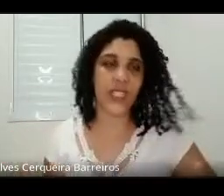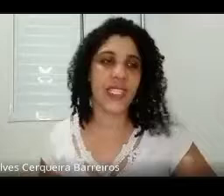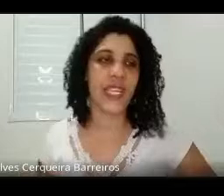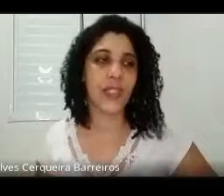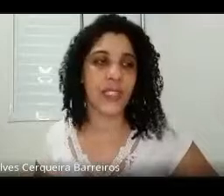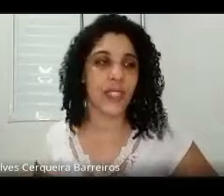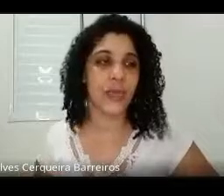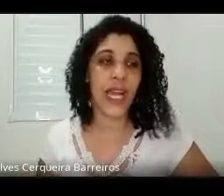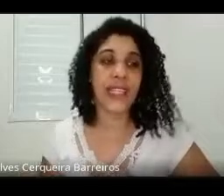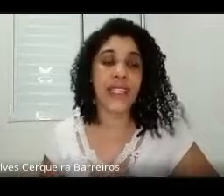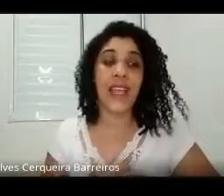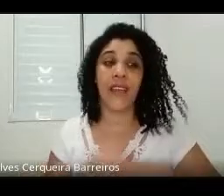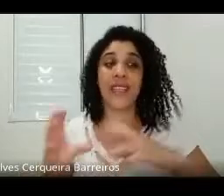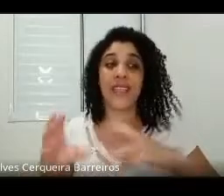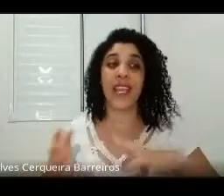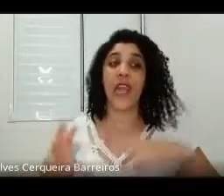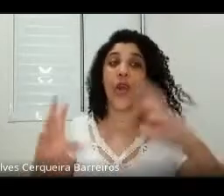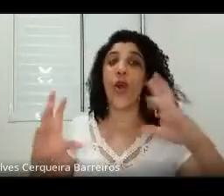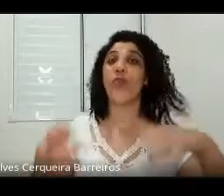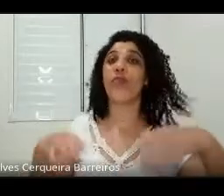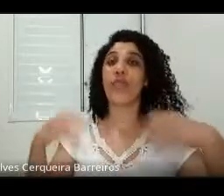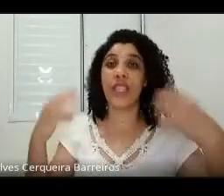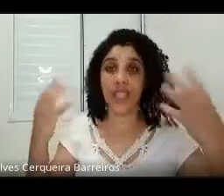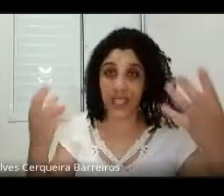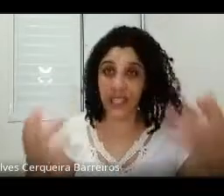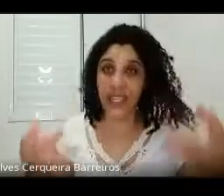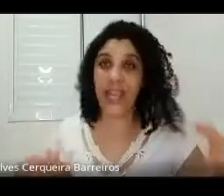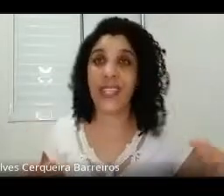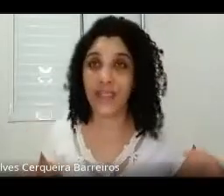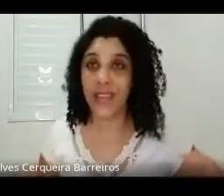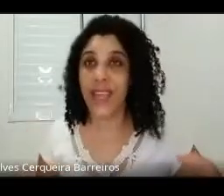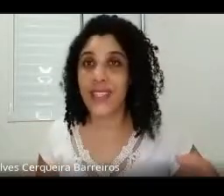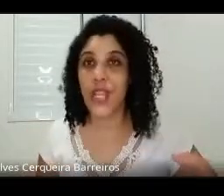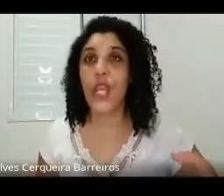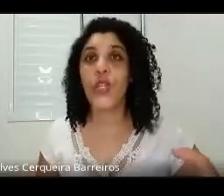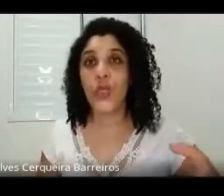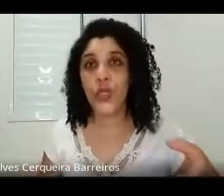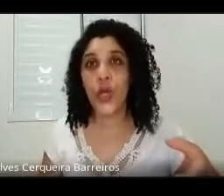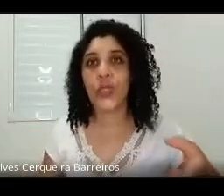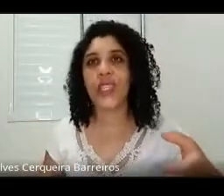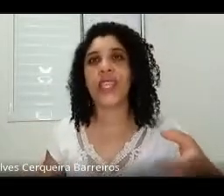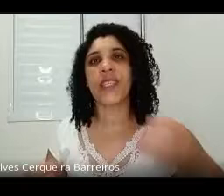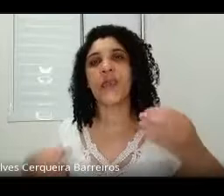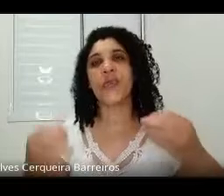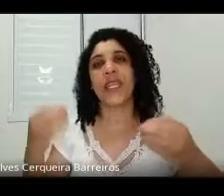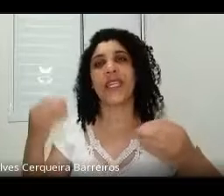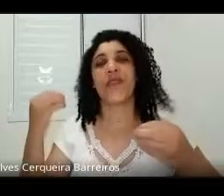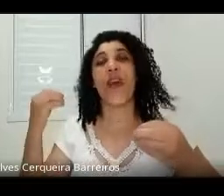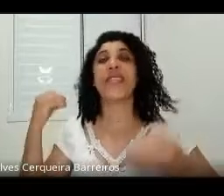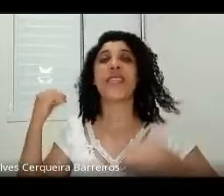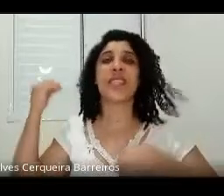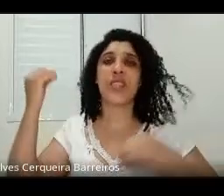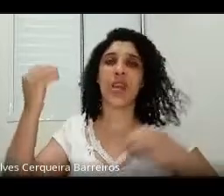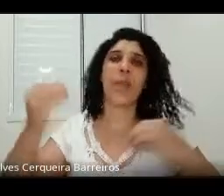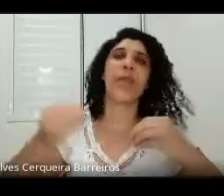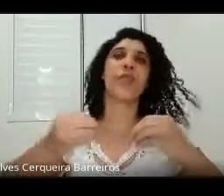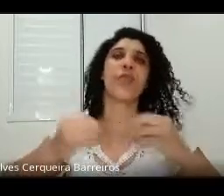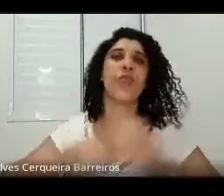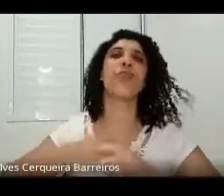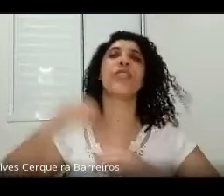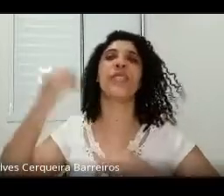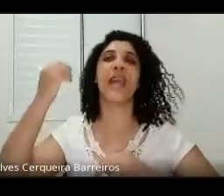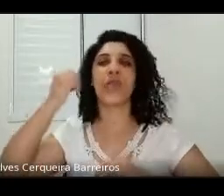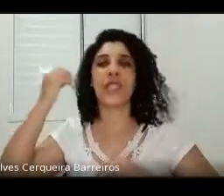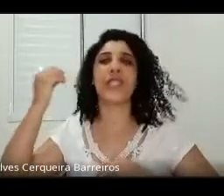justamente utilizar línguas naturais, vai ser ouvir através dos olhos, né? Então, faz esse deslocamento